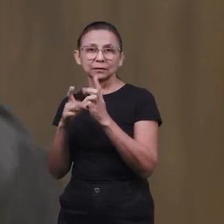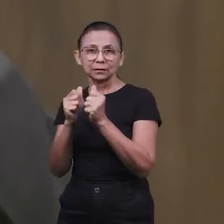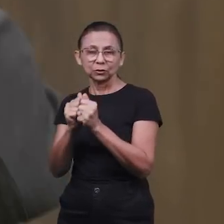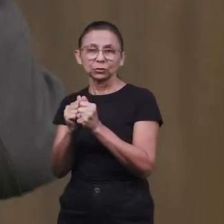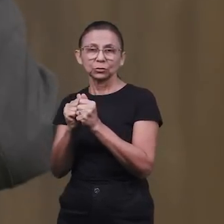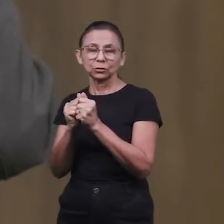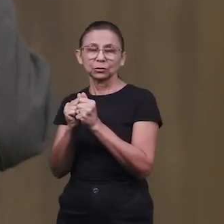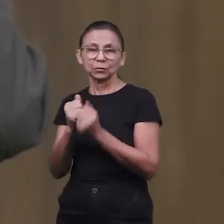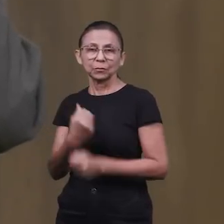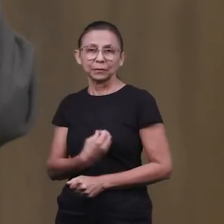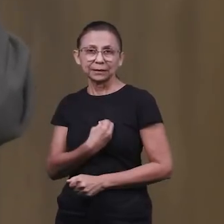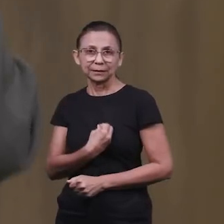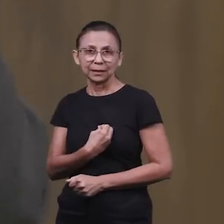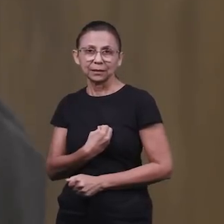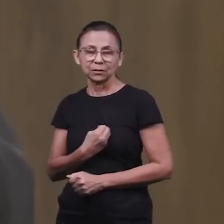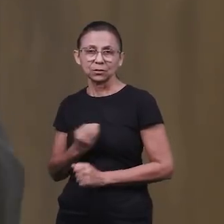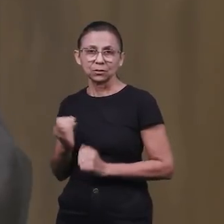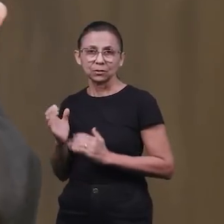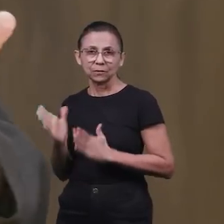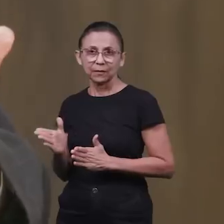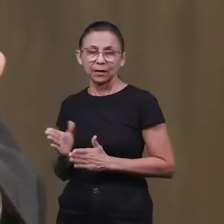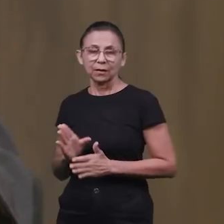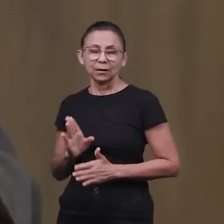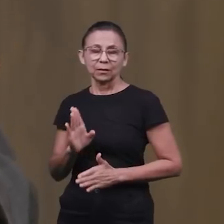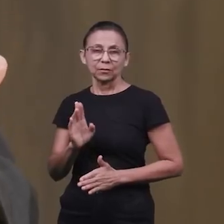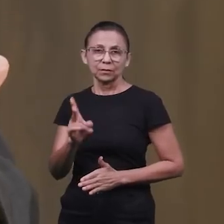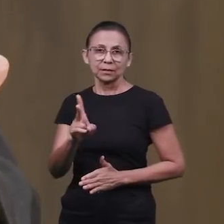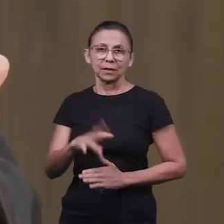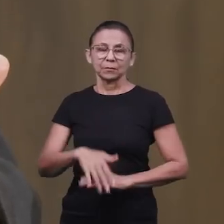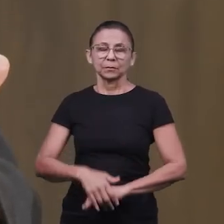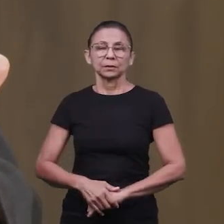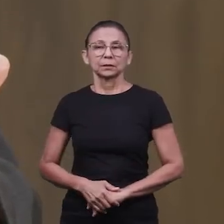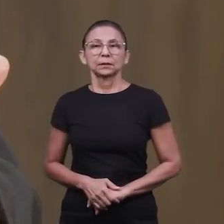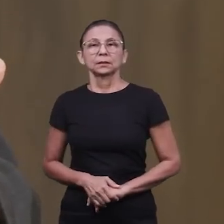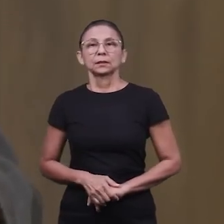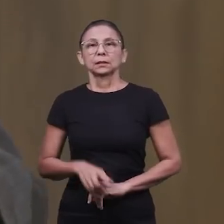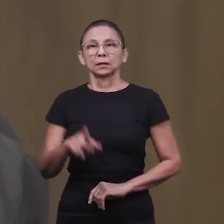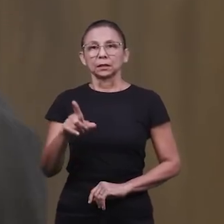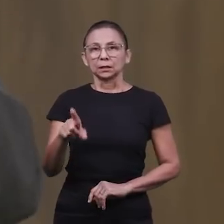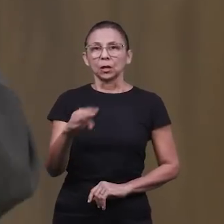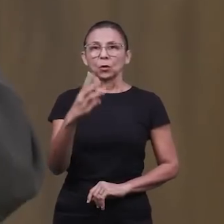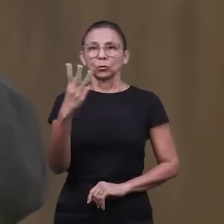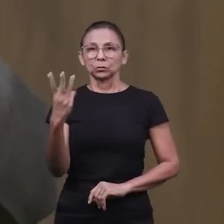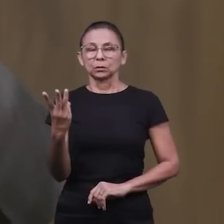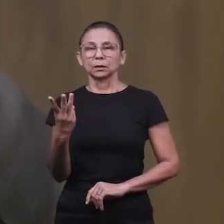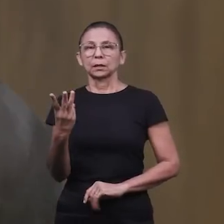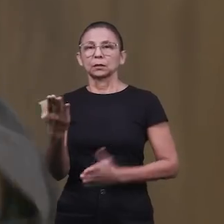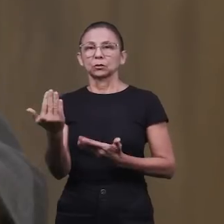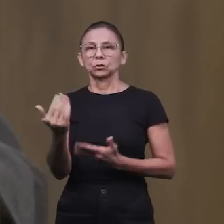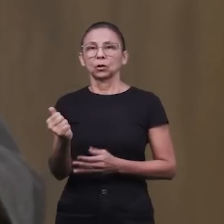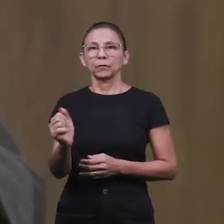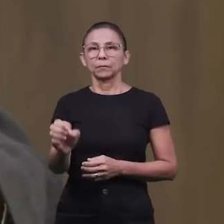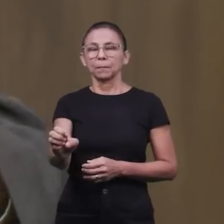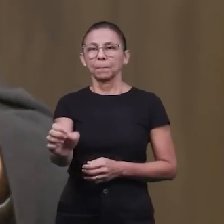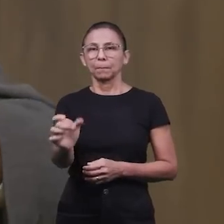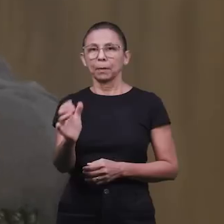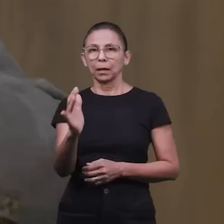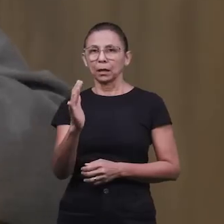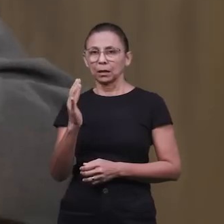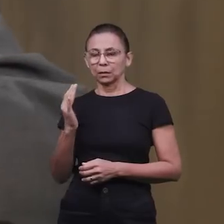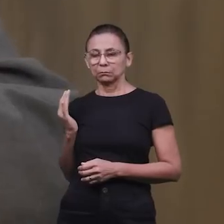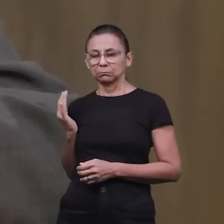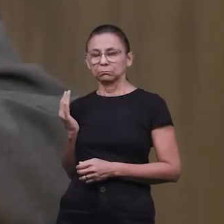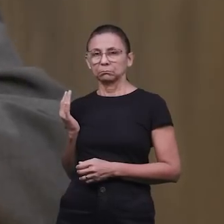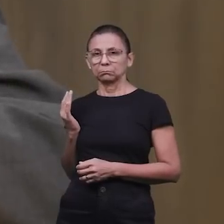E a partir daí, Nabucodonosor engrandeceu esses 3 jovens e baixou um decreto